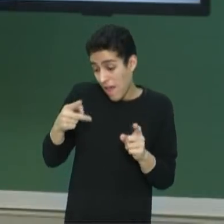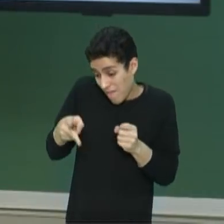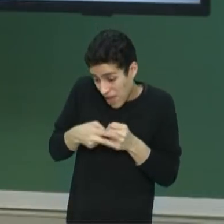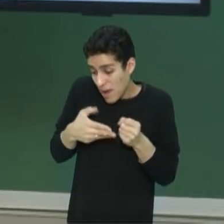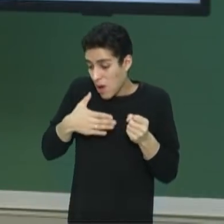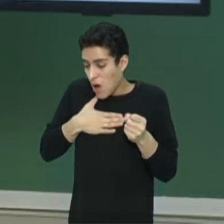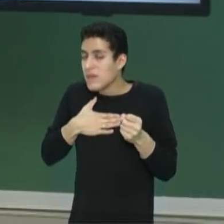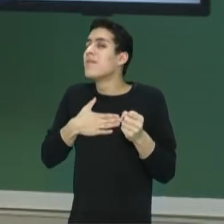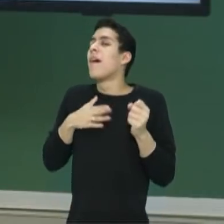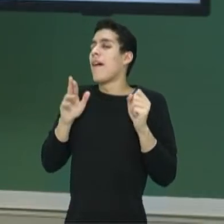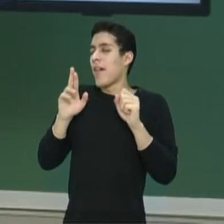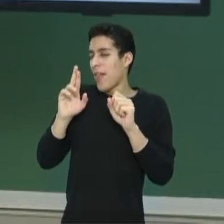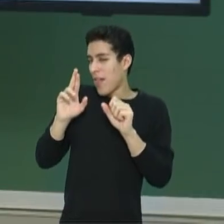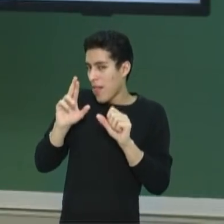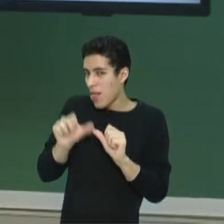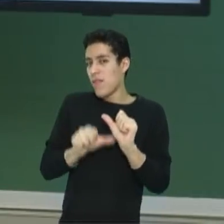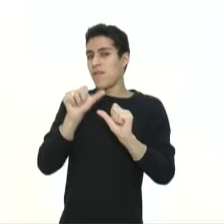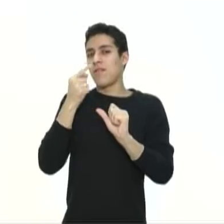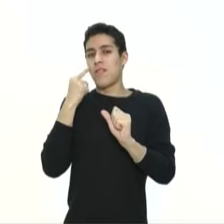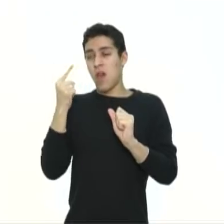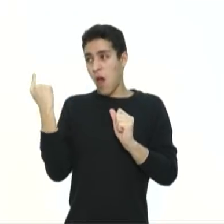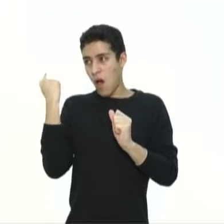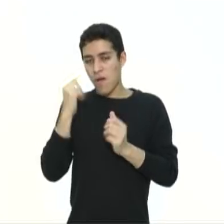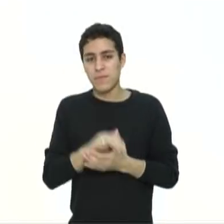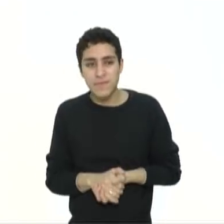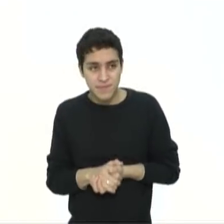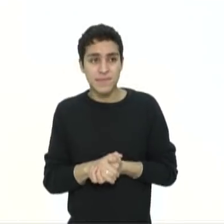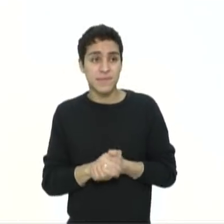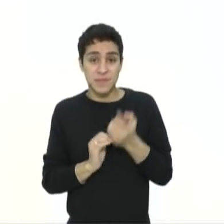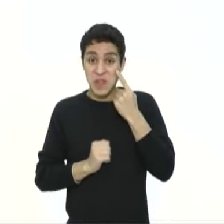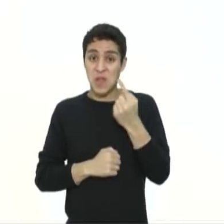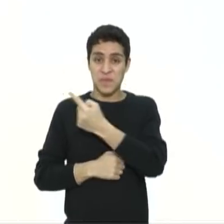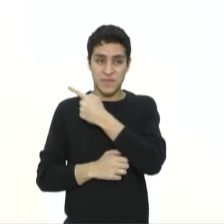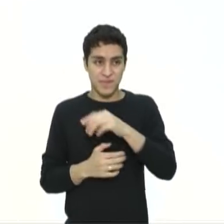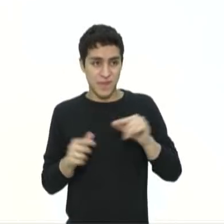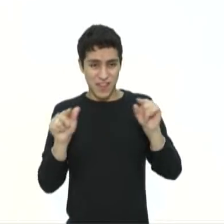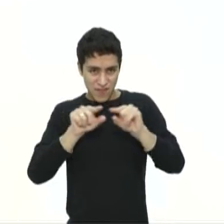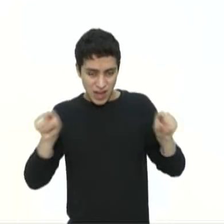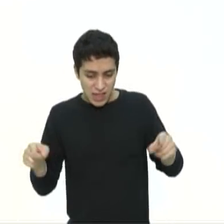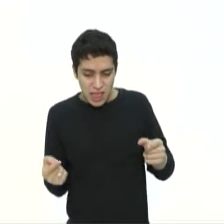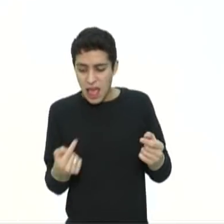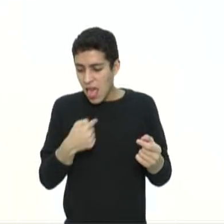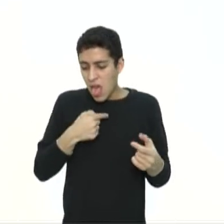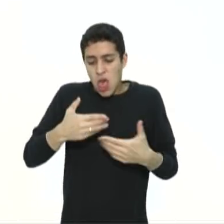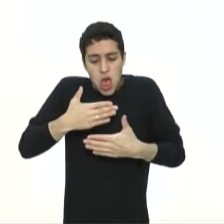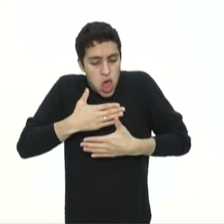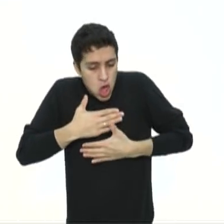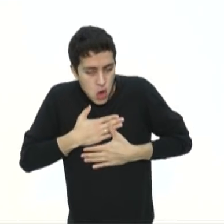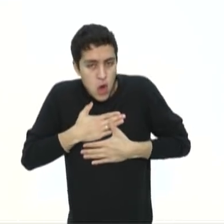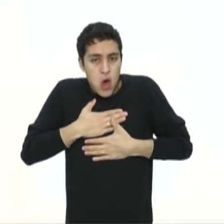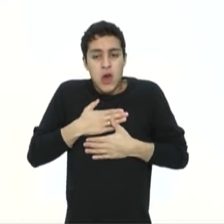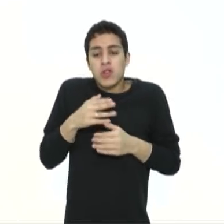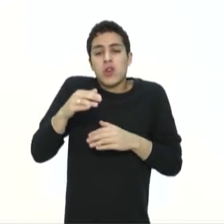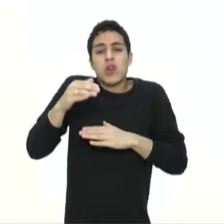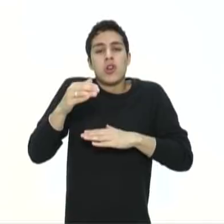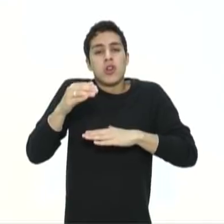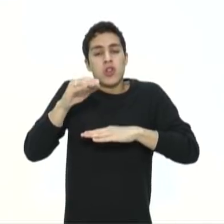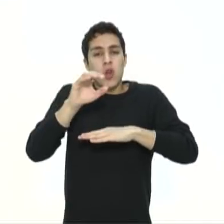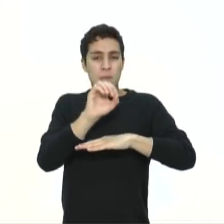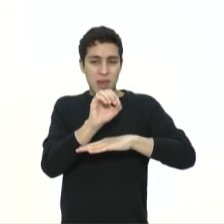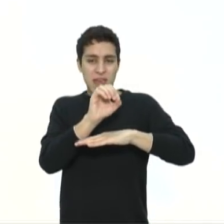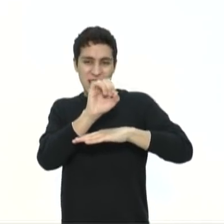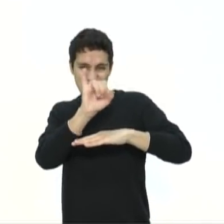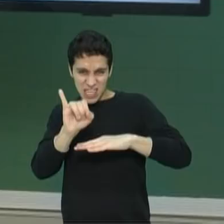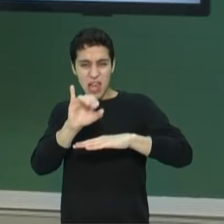segundo quadrinho. Observem o segundo quadrinho. A frase é, eu gosto de objeto indireto. Quem